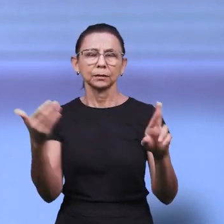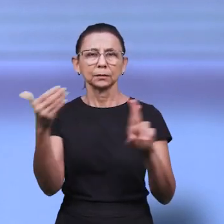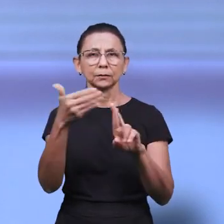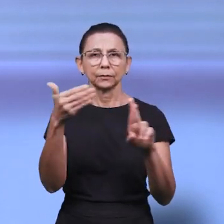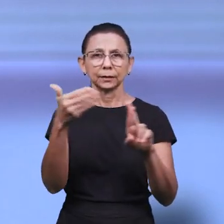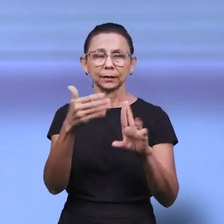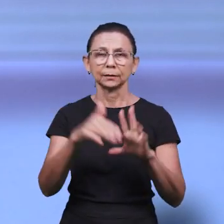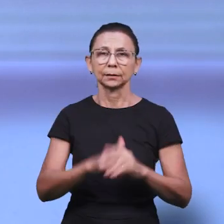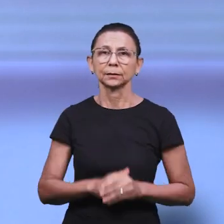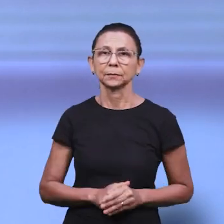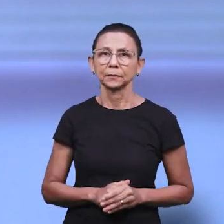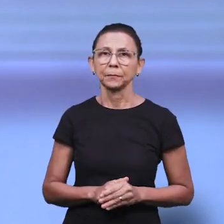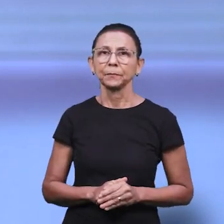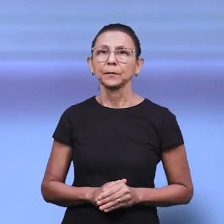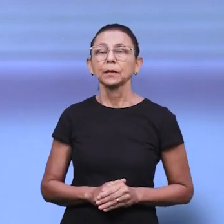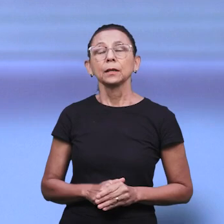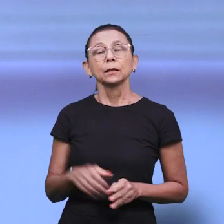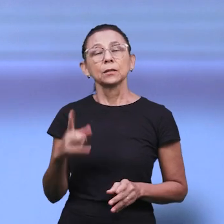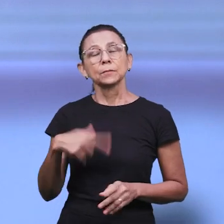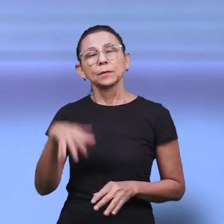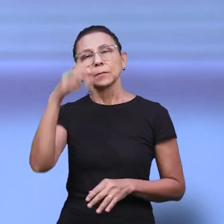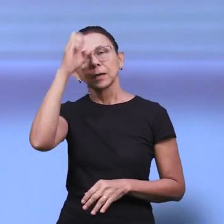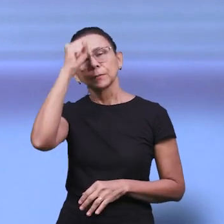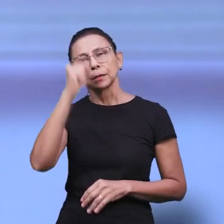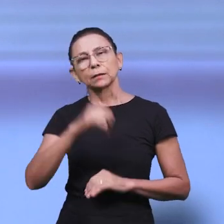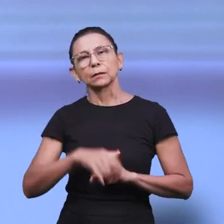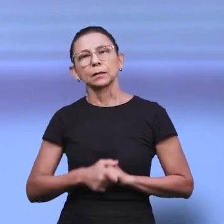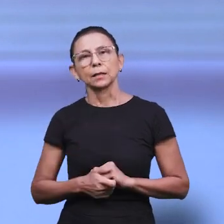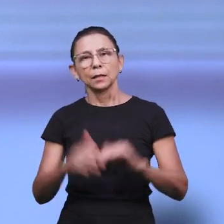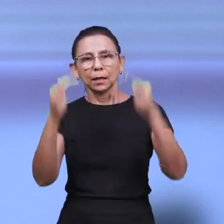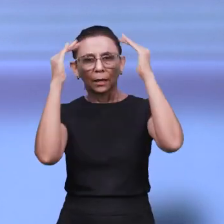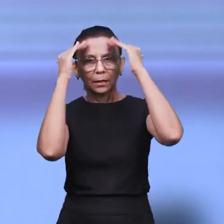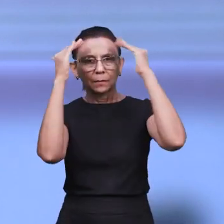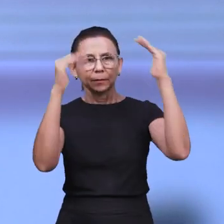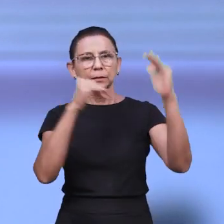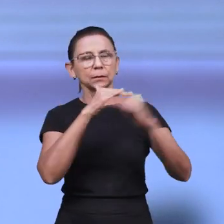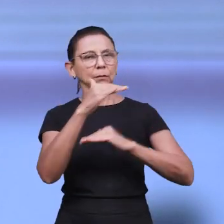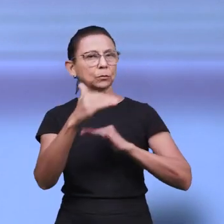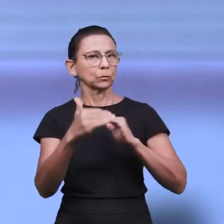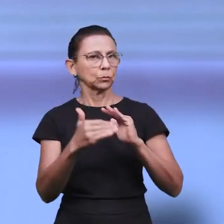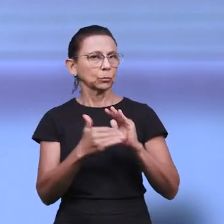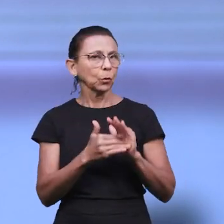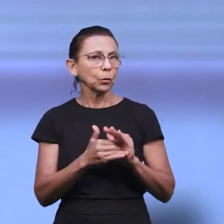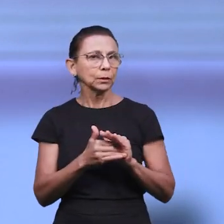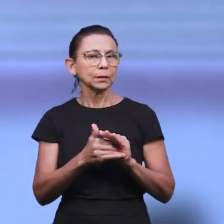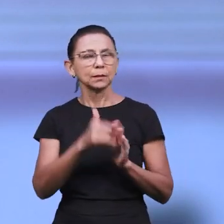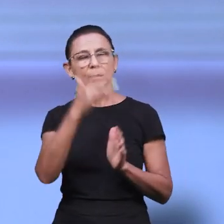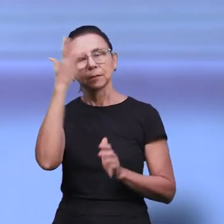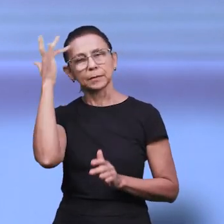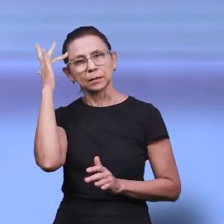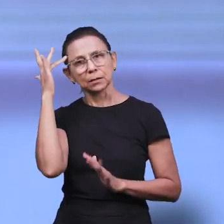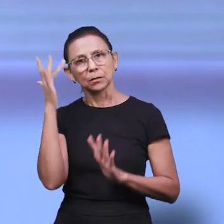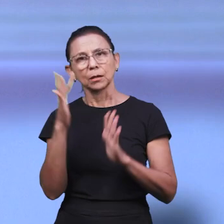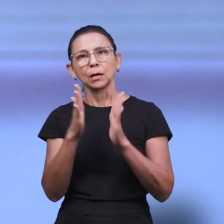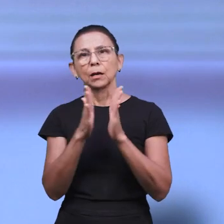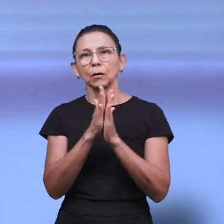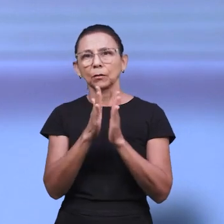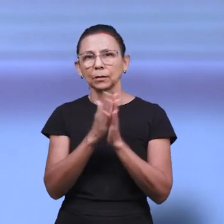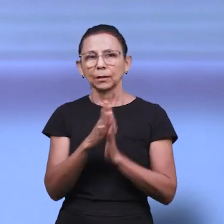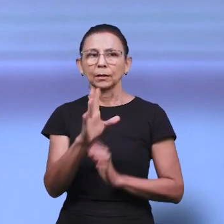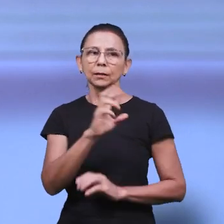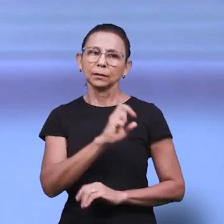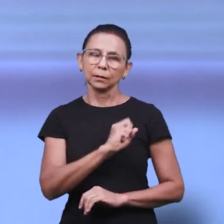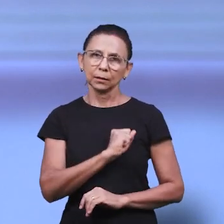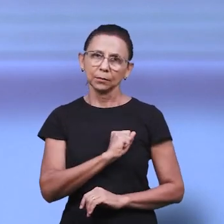aprendam desde a mais tenra idade a conviver com as diferenças, a respeitar todas as pessoas, a amá-las e orar